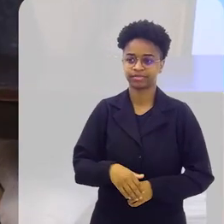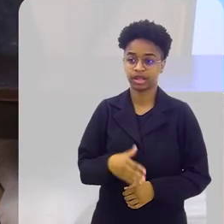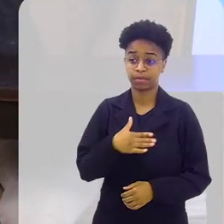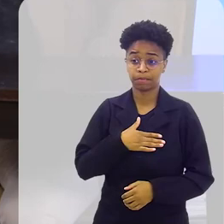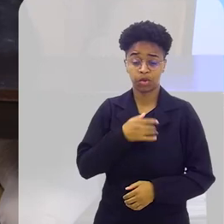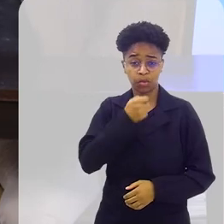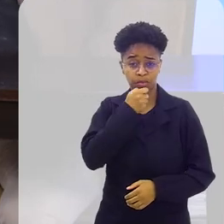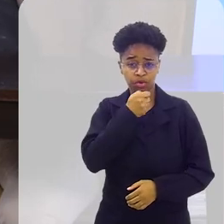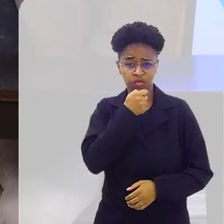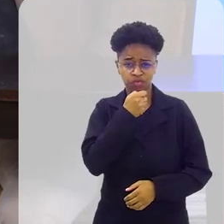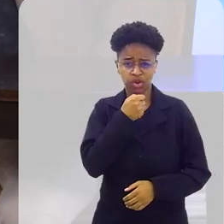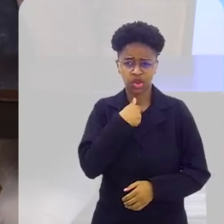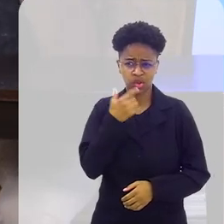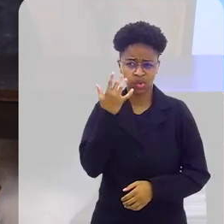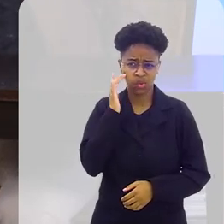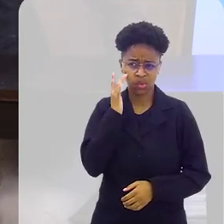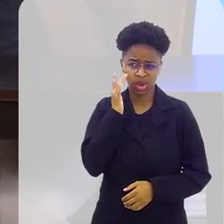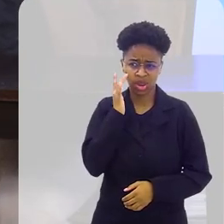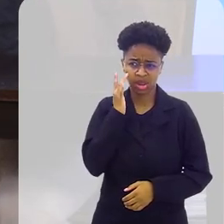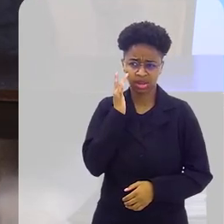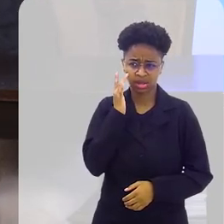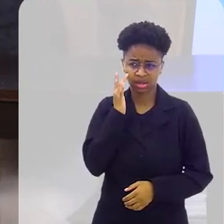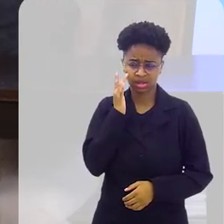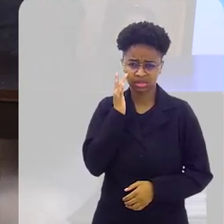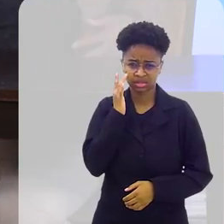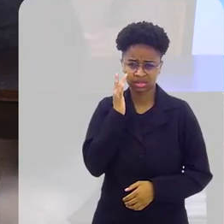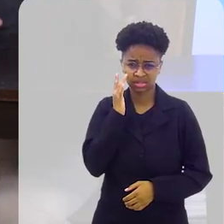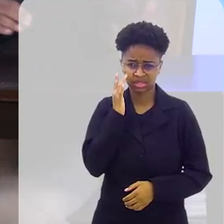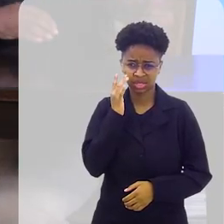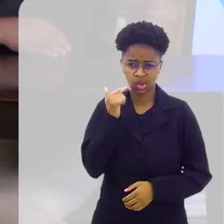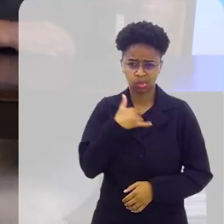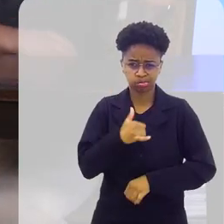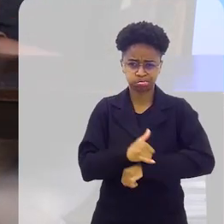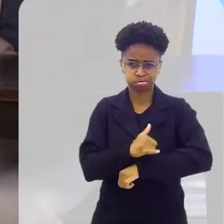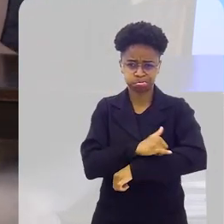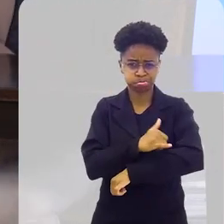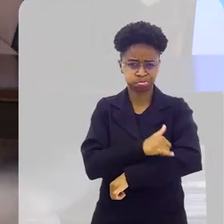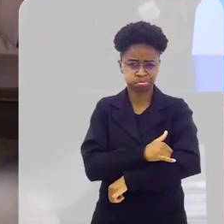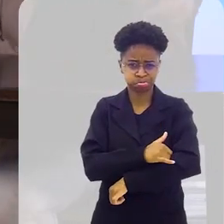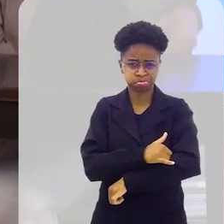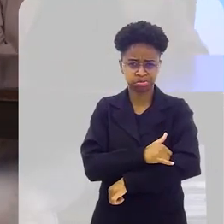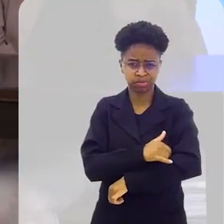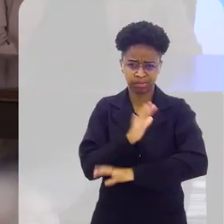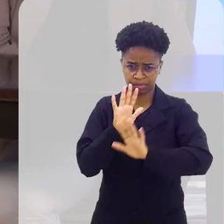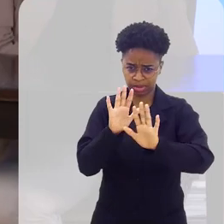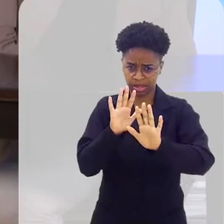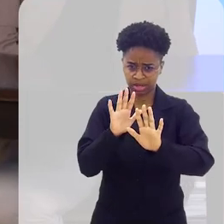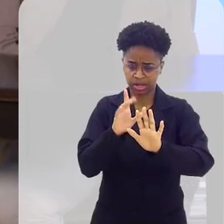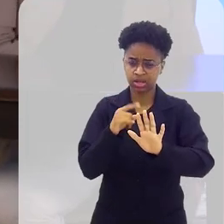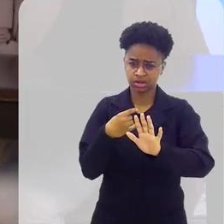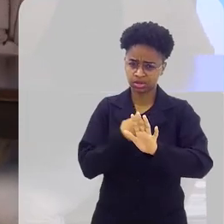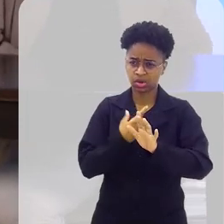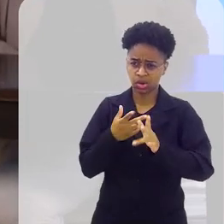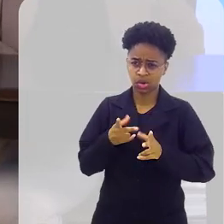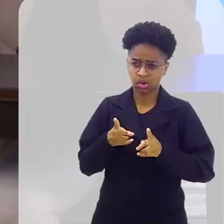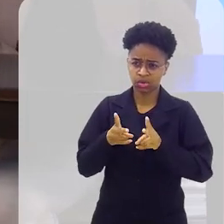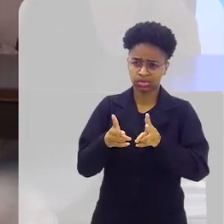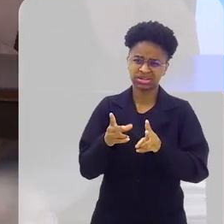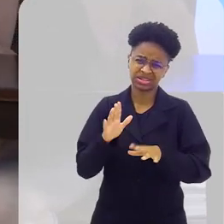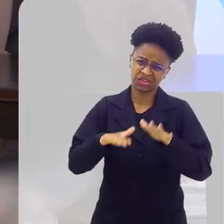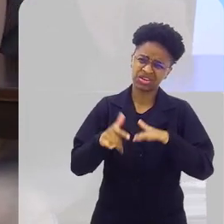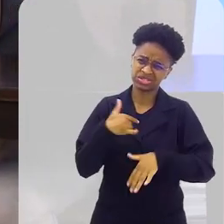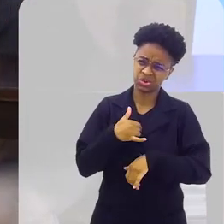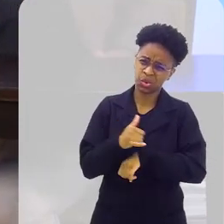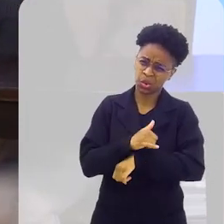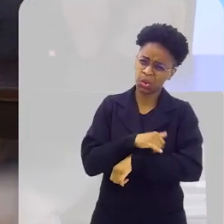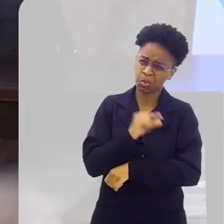É, peraí que o meu microfone, não sei porquê. Eu tô achando, Marcelo, que eu acho que engordei. Peraí, não corta, não. Vamos no ar assim mesmo. Eu